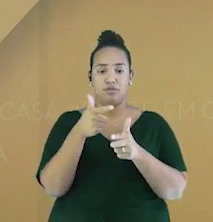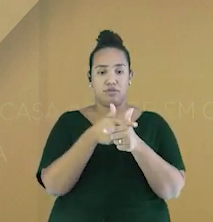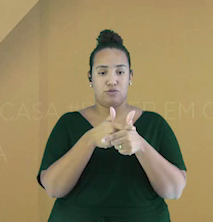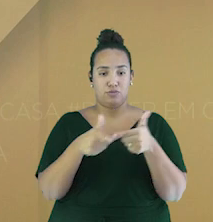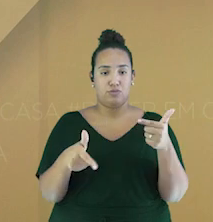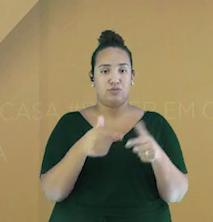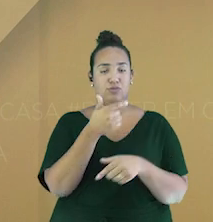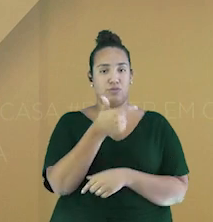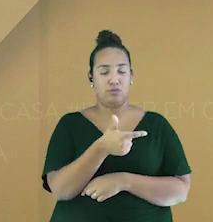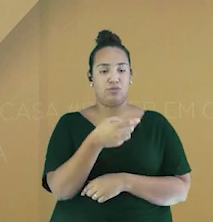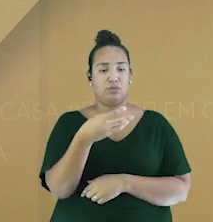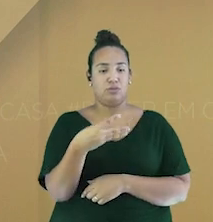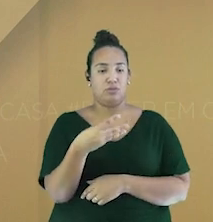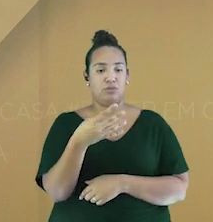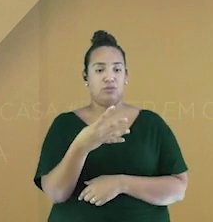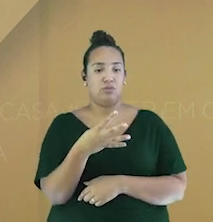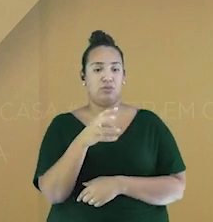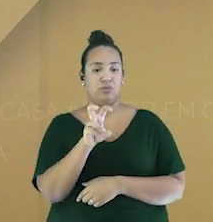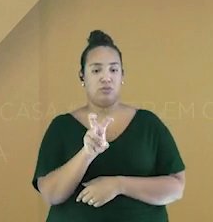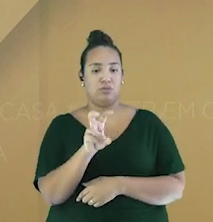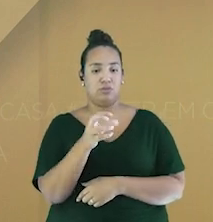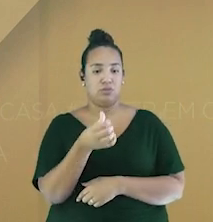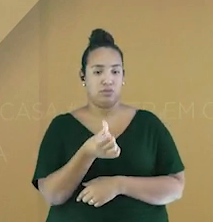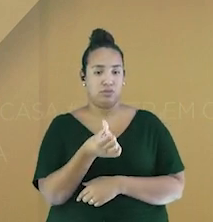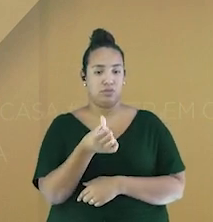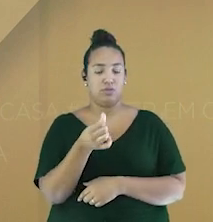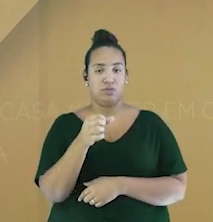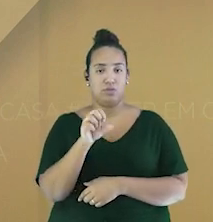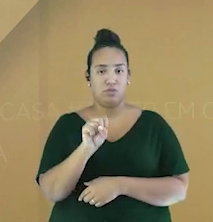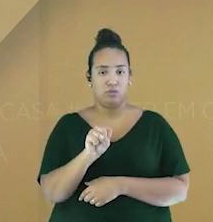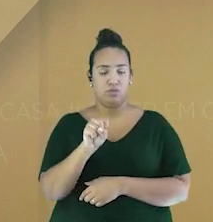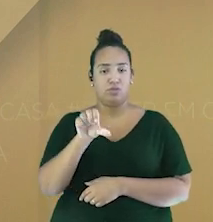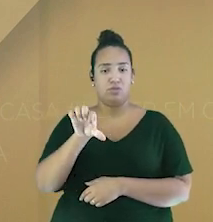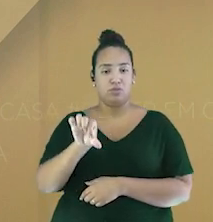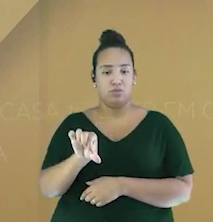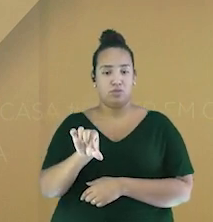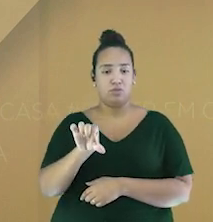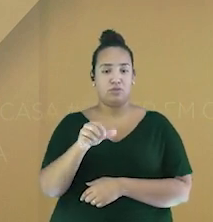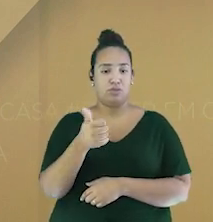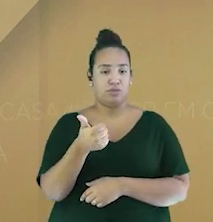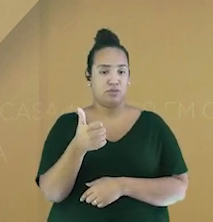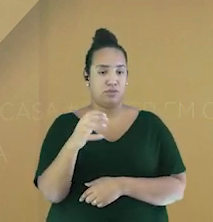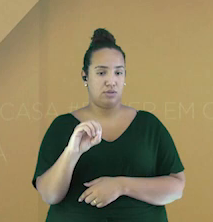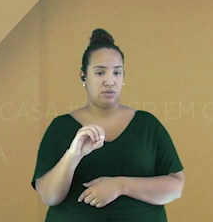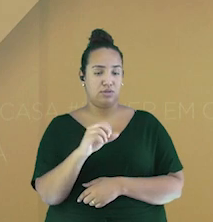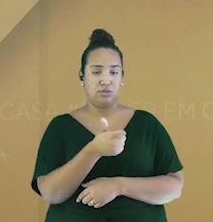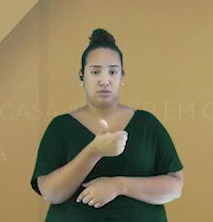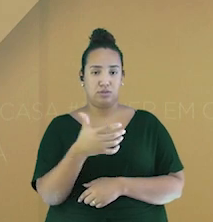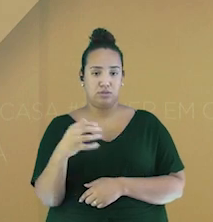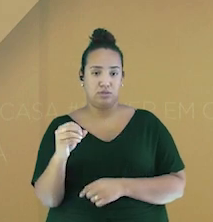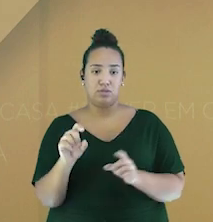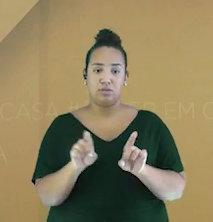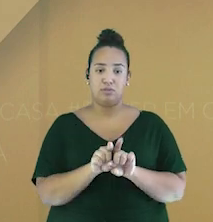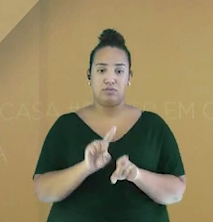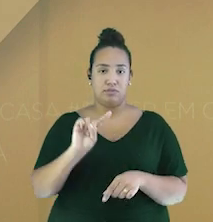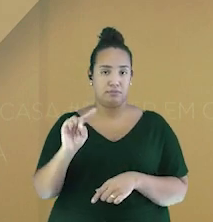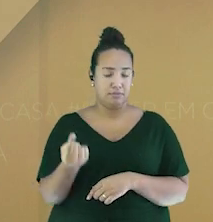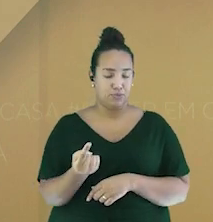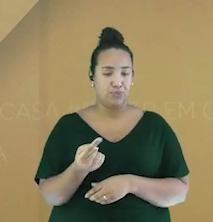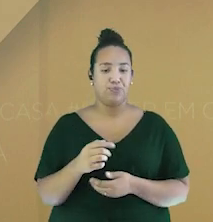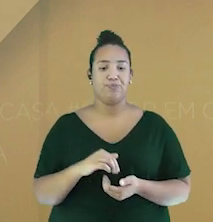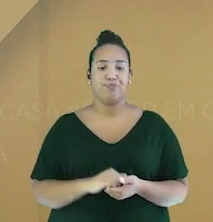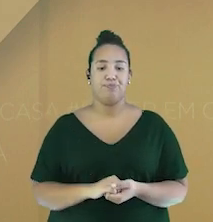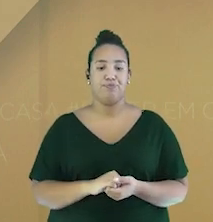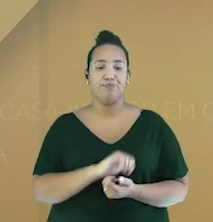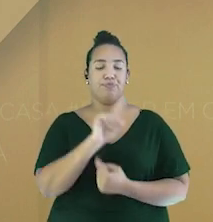2, 3, 4, 5, 6, 8, 9, 10, 100 e 1000.